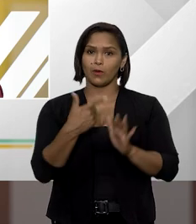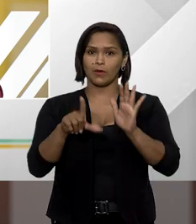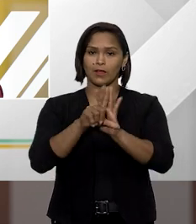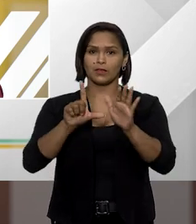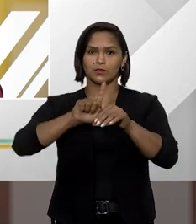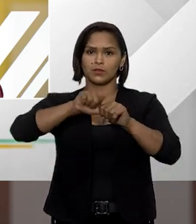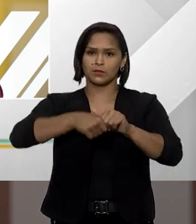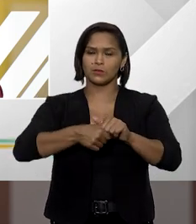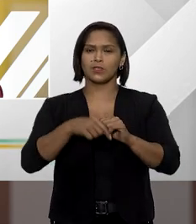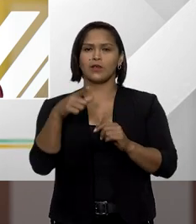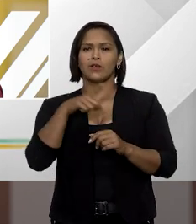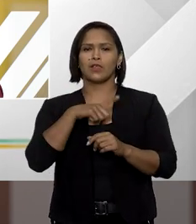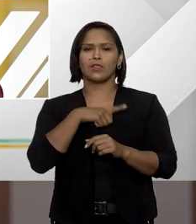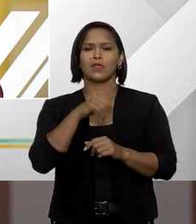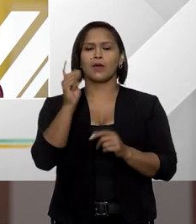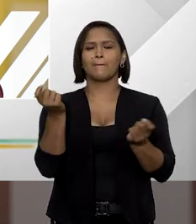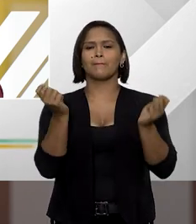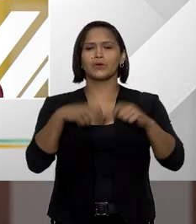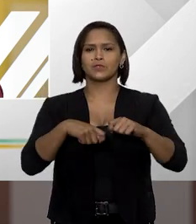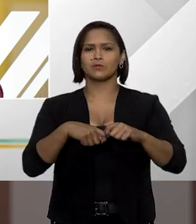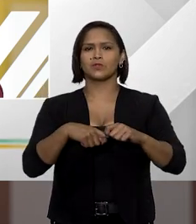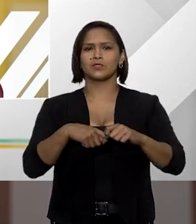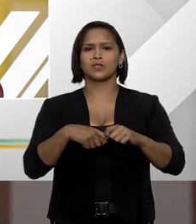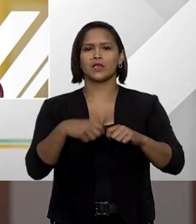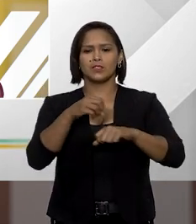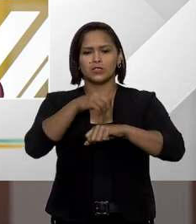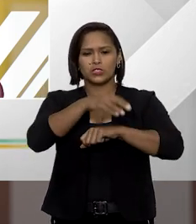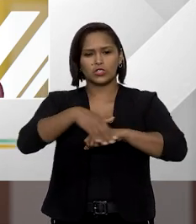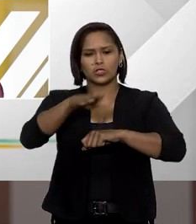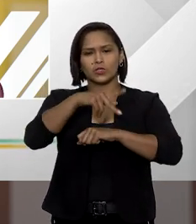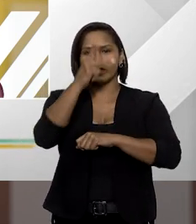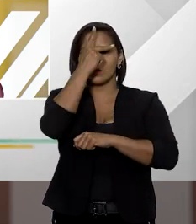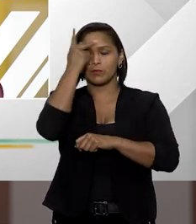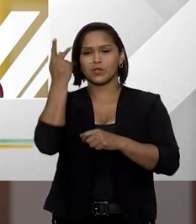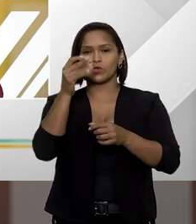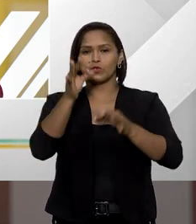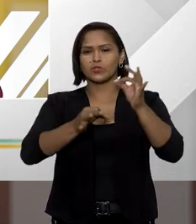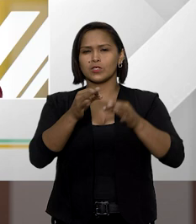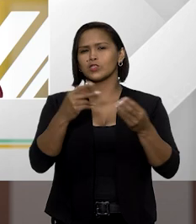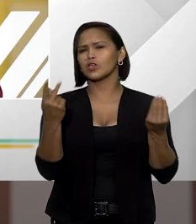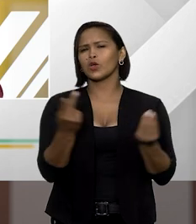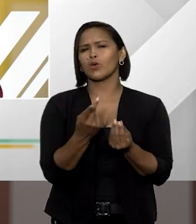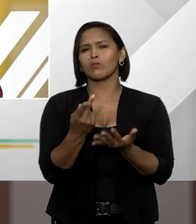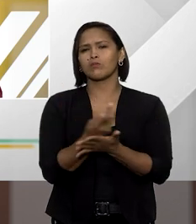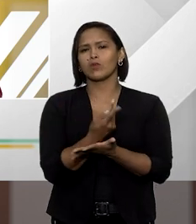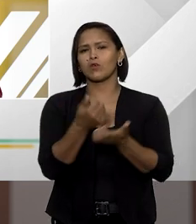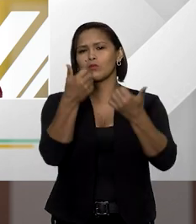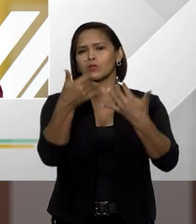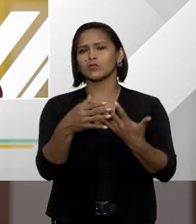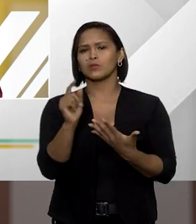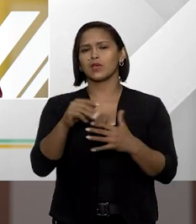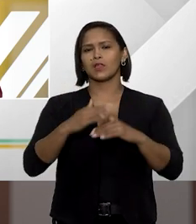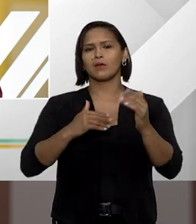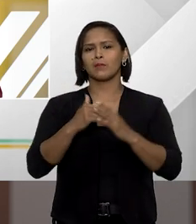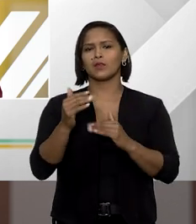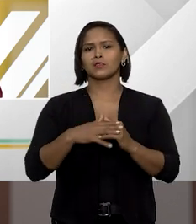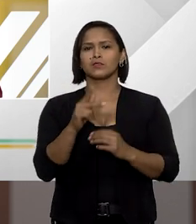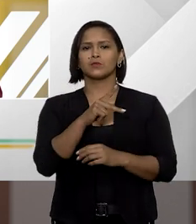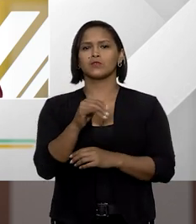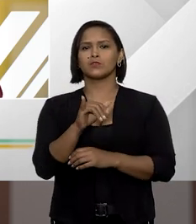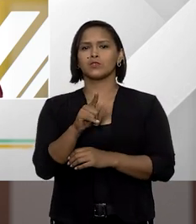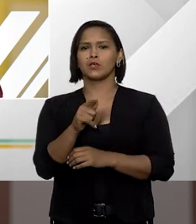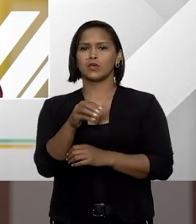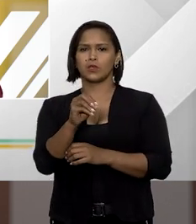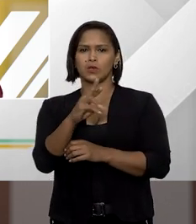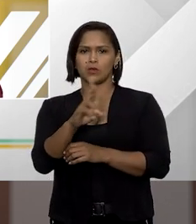lei anticorrupção prevê a possibilidade da dissolução da pessoa jurídica. E como é que seria feito esse processo na prática, professor